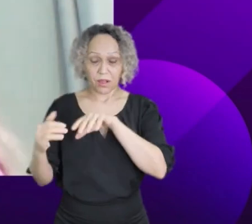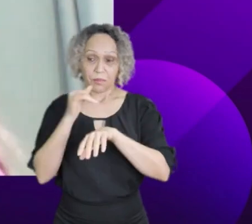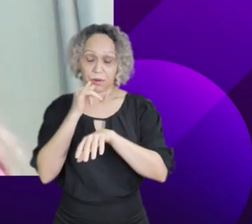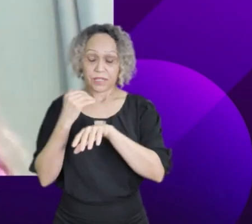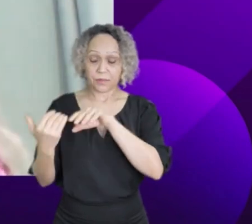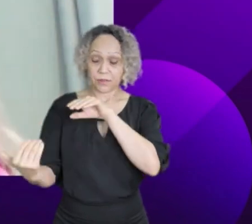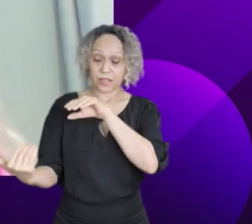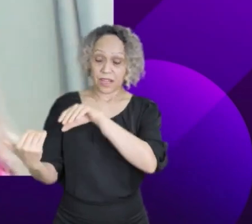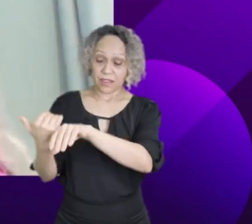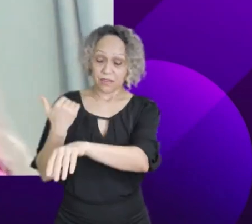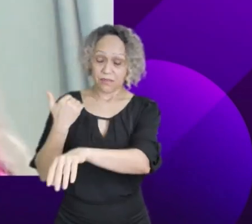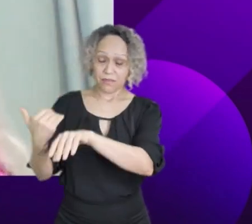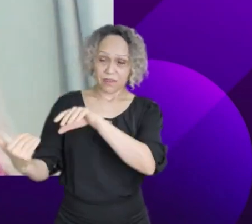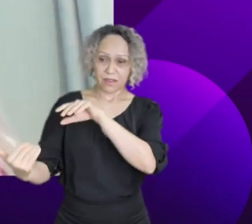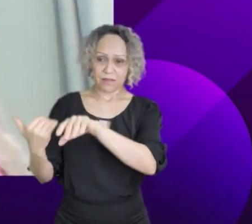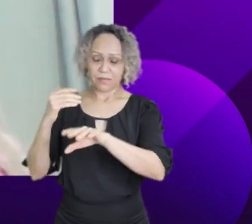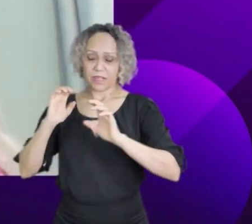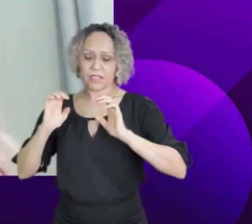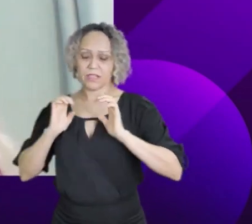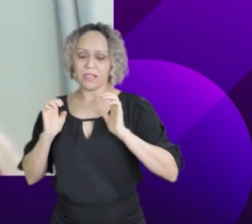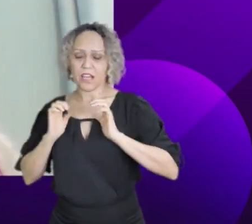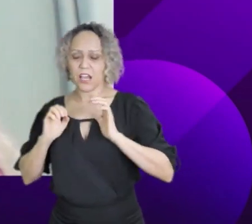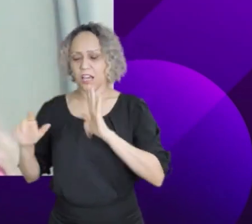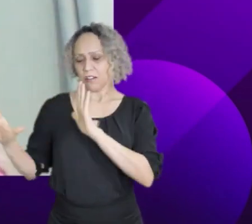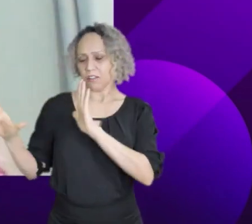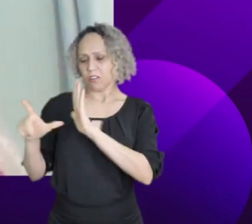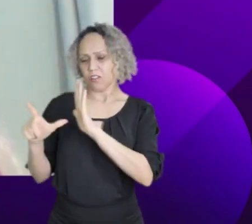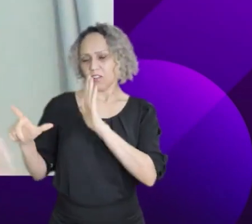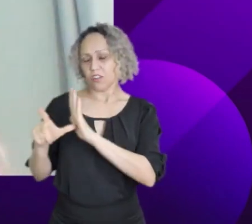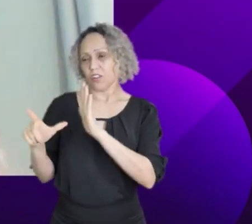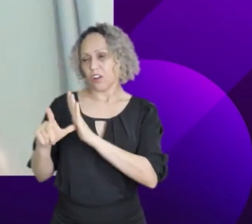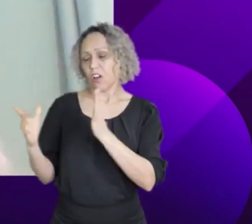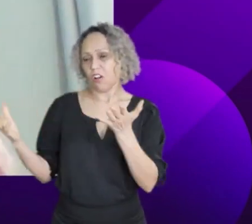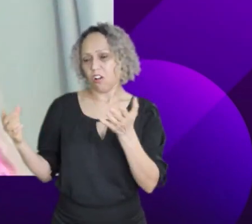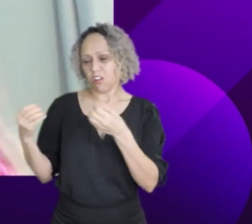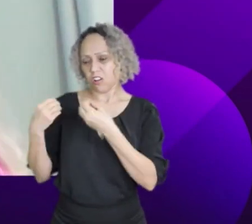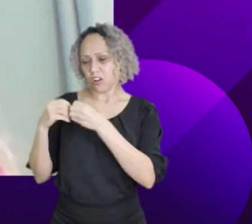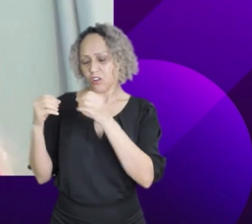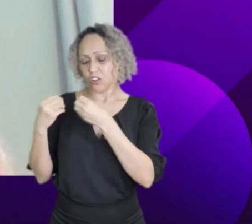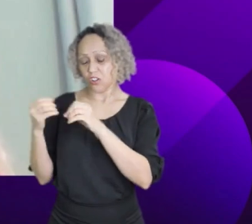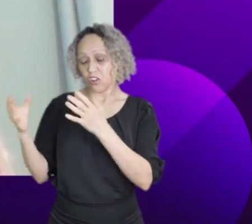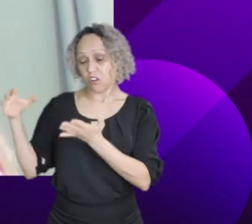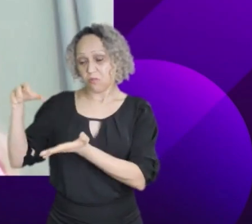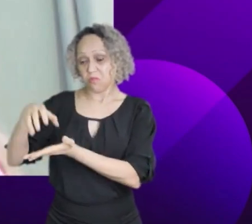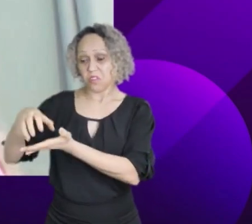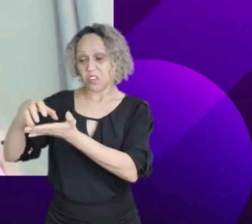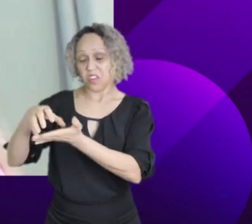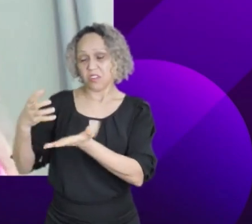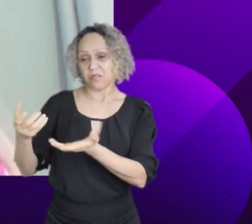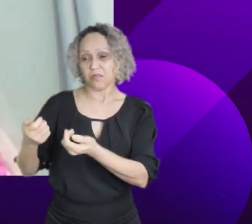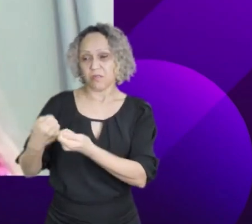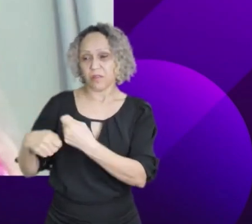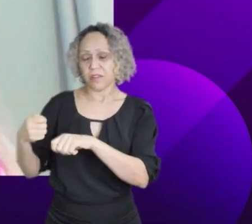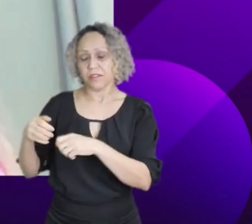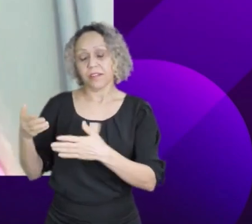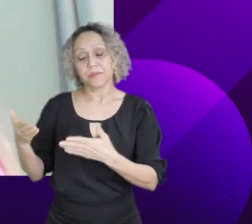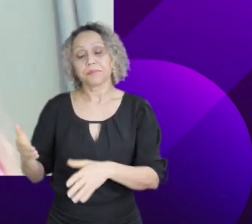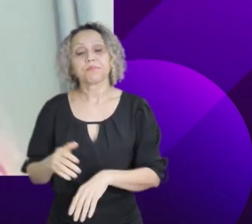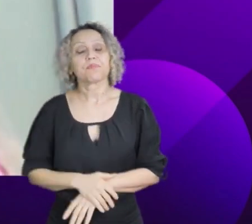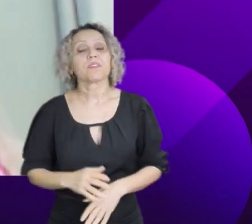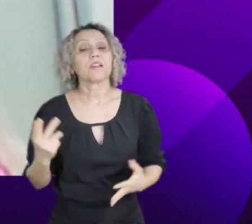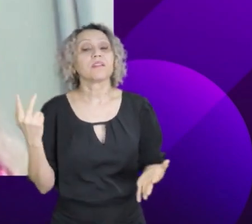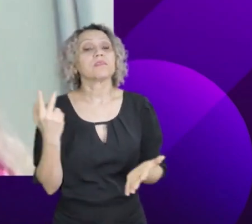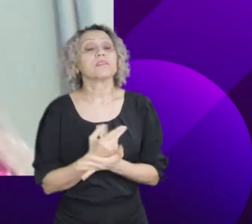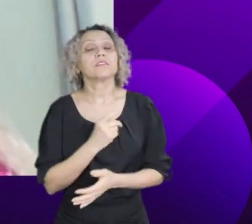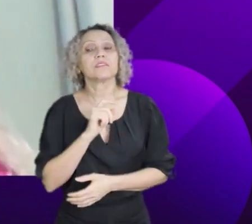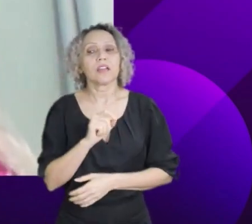grandes edifícios comerciais, centros comerciais e tudo. O que acontece?